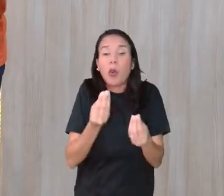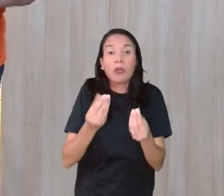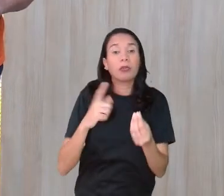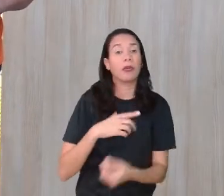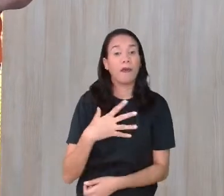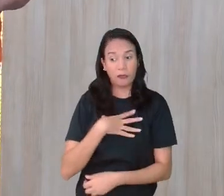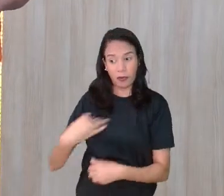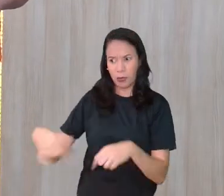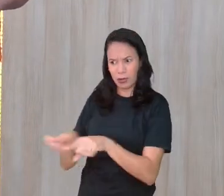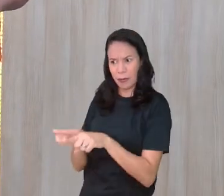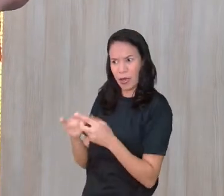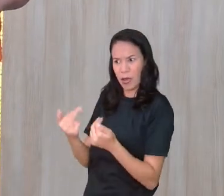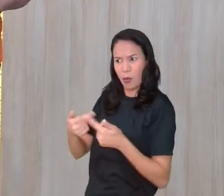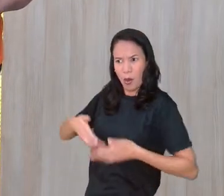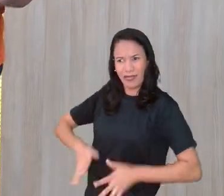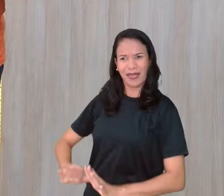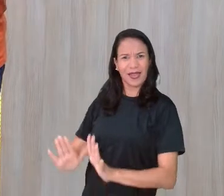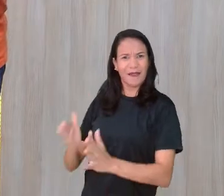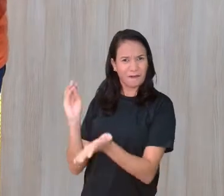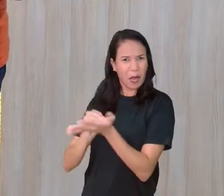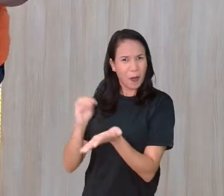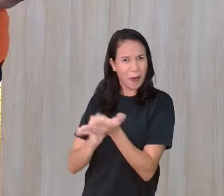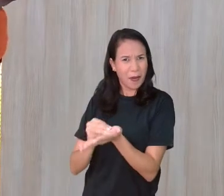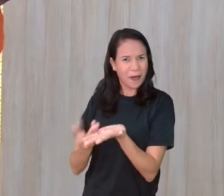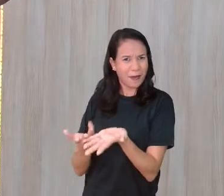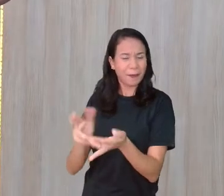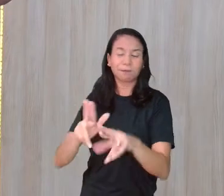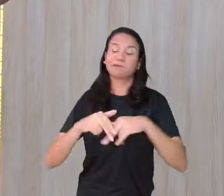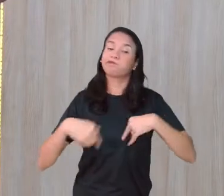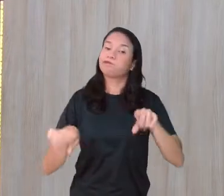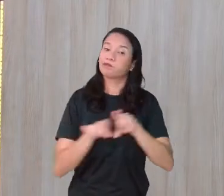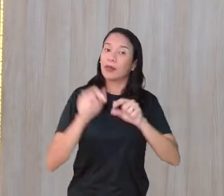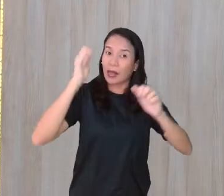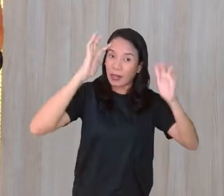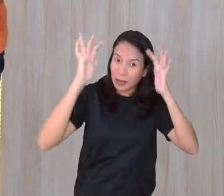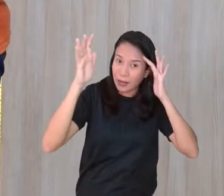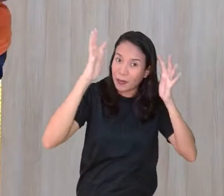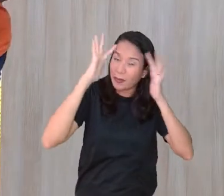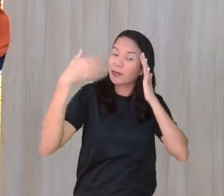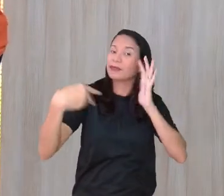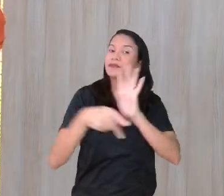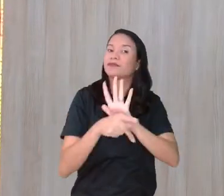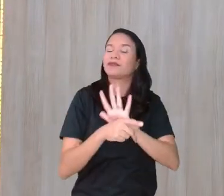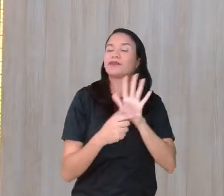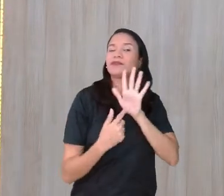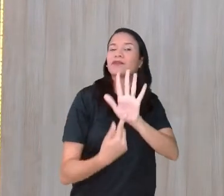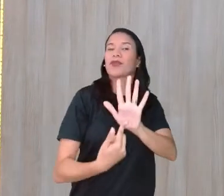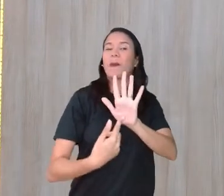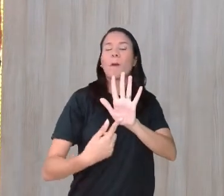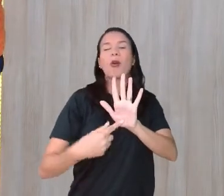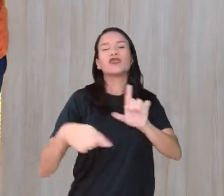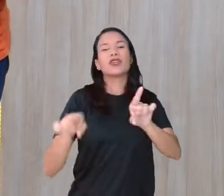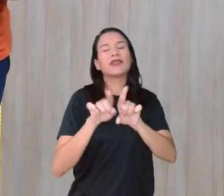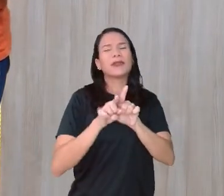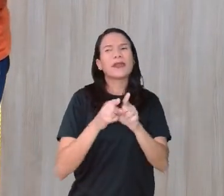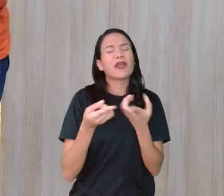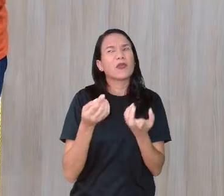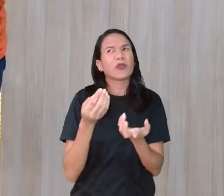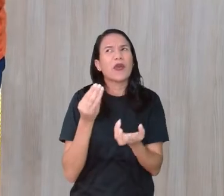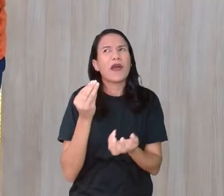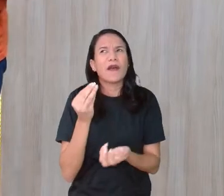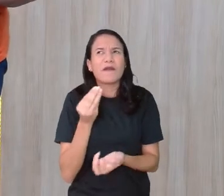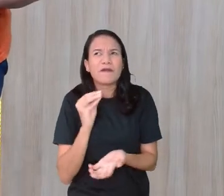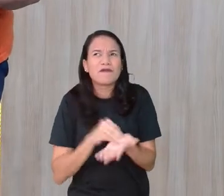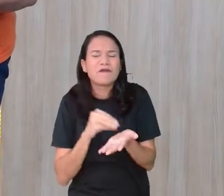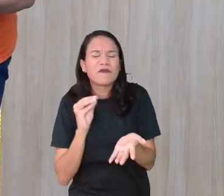ia ficar faltando uma perna também. Então, essa teoria de Lamarck apresenta, né, algumas lacunas, algo que